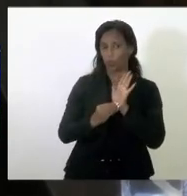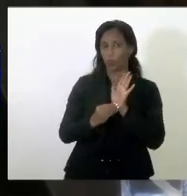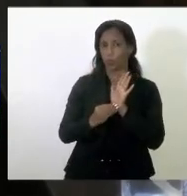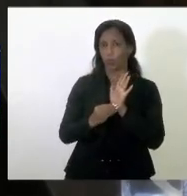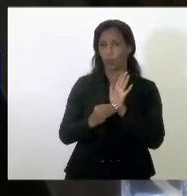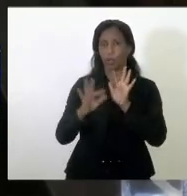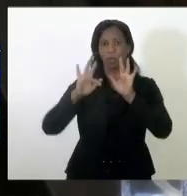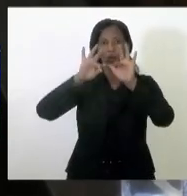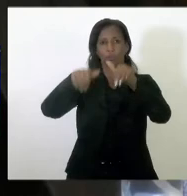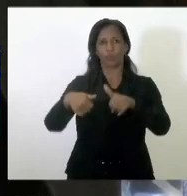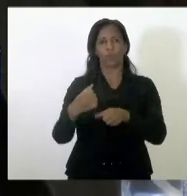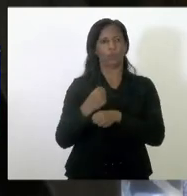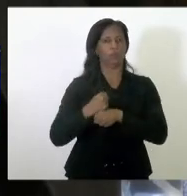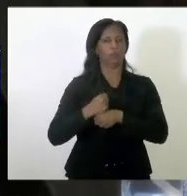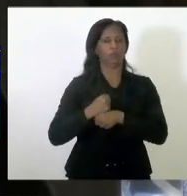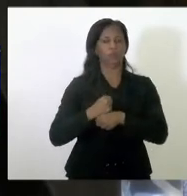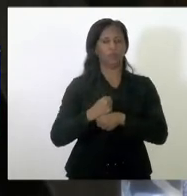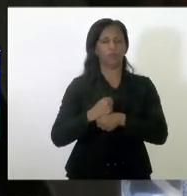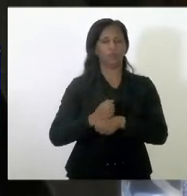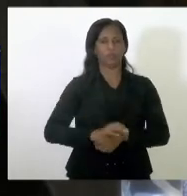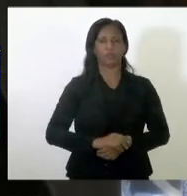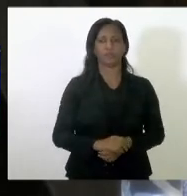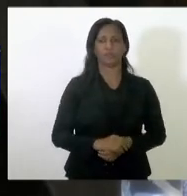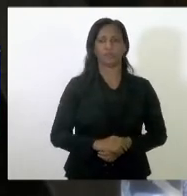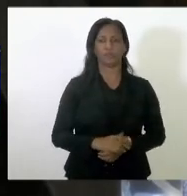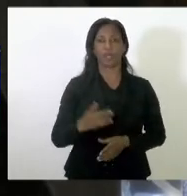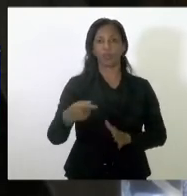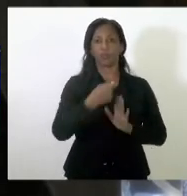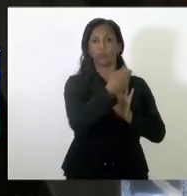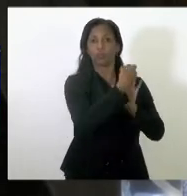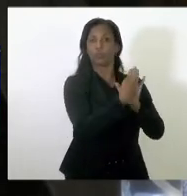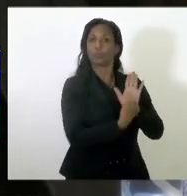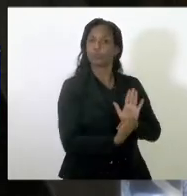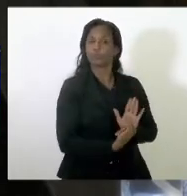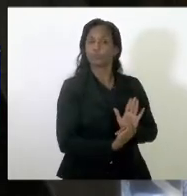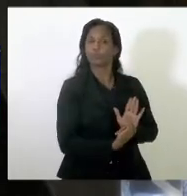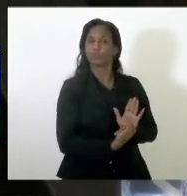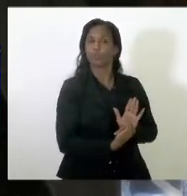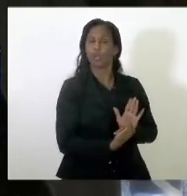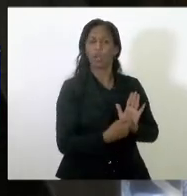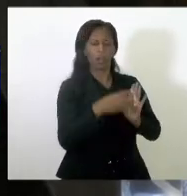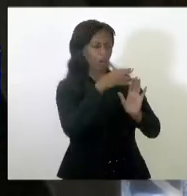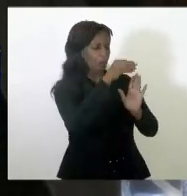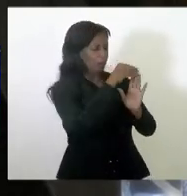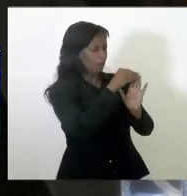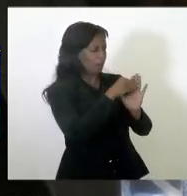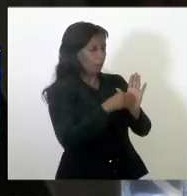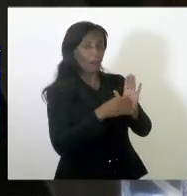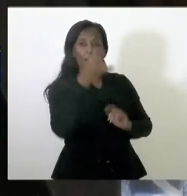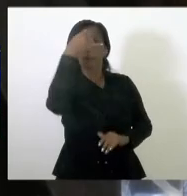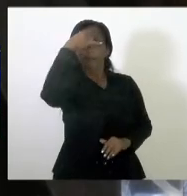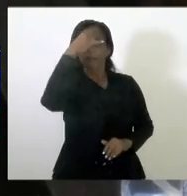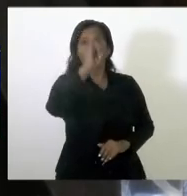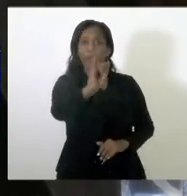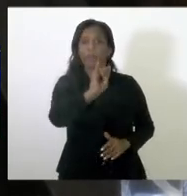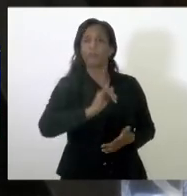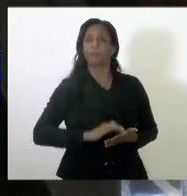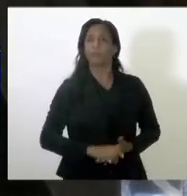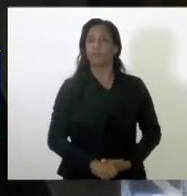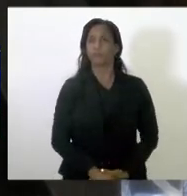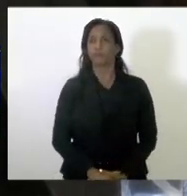até o final do ano, a sua lista de compensações para evitar as